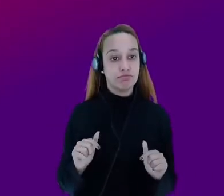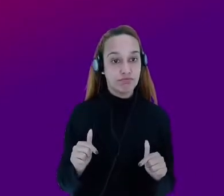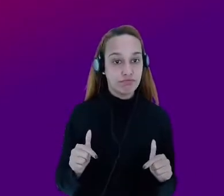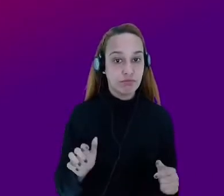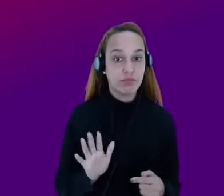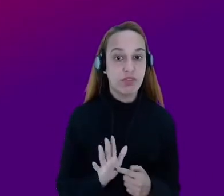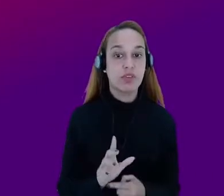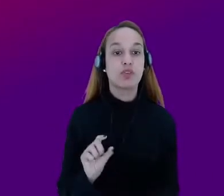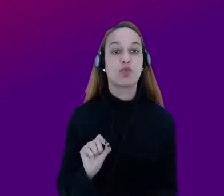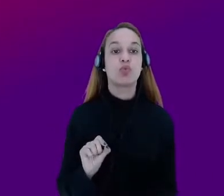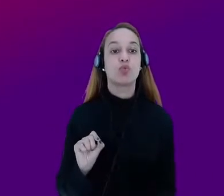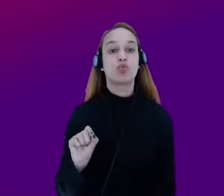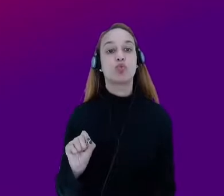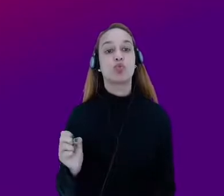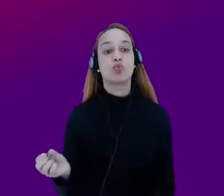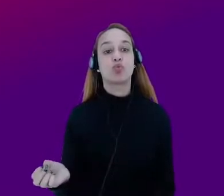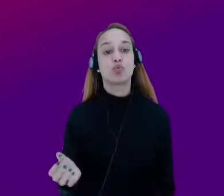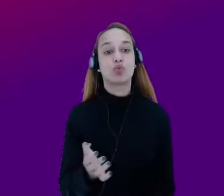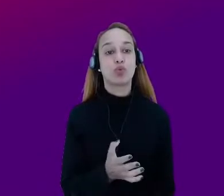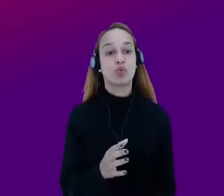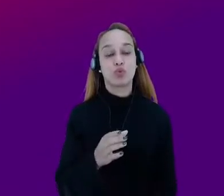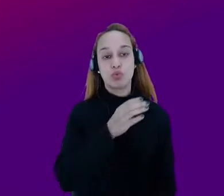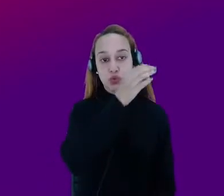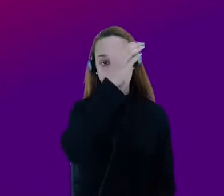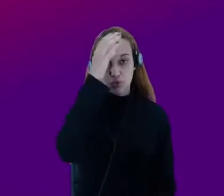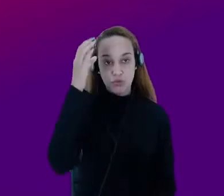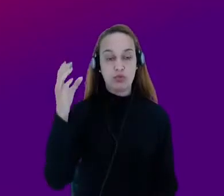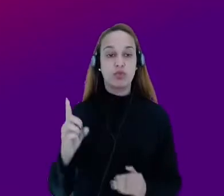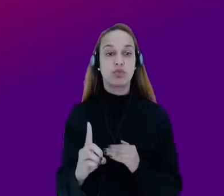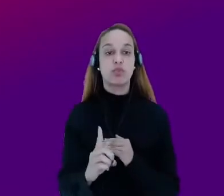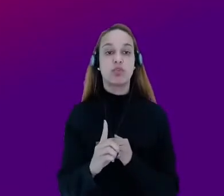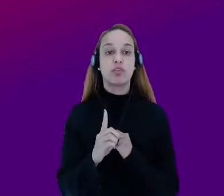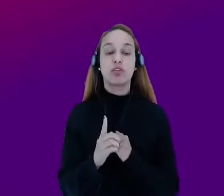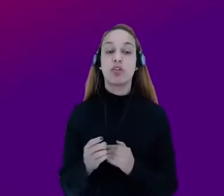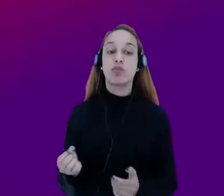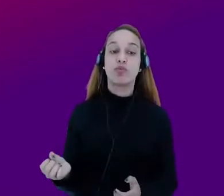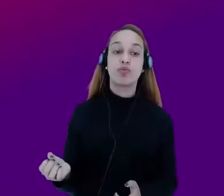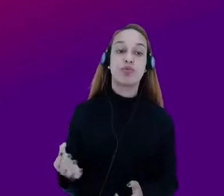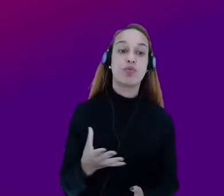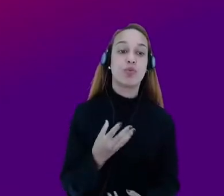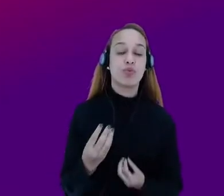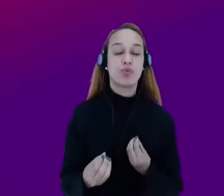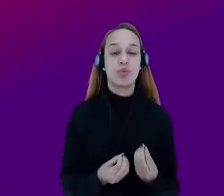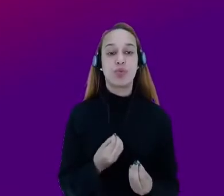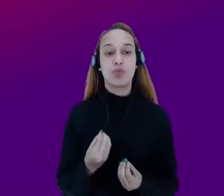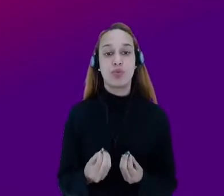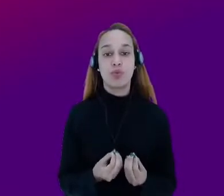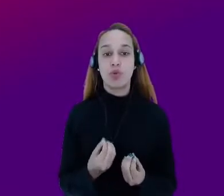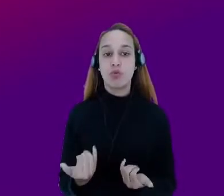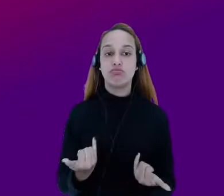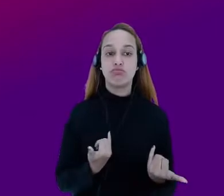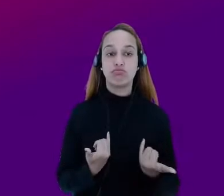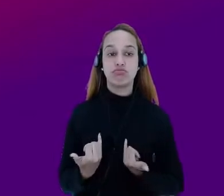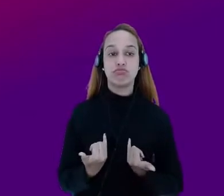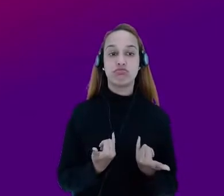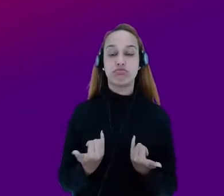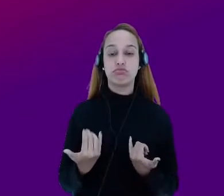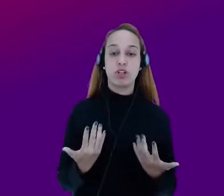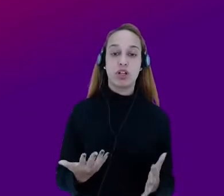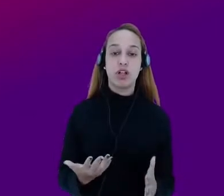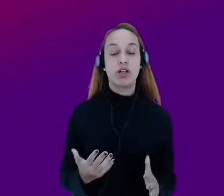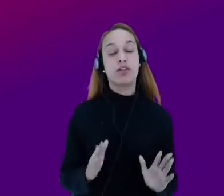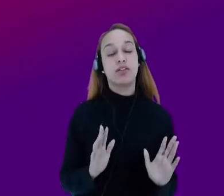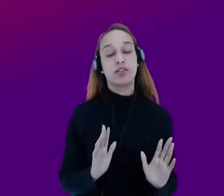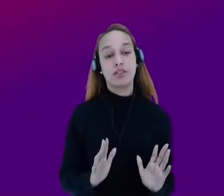novo consumidor ele tem uma nova maneira de consumir informações. Então, cada vez mais, esse cliente tem acesso a